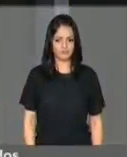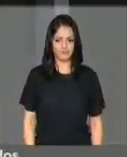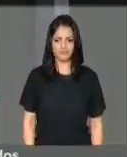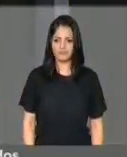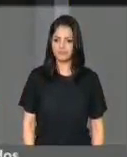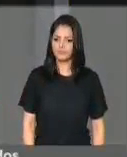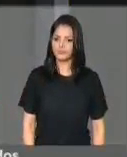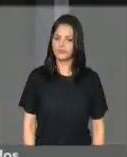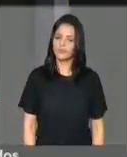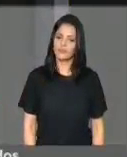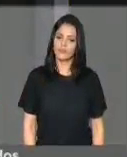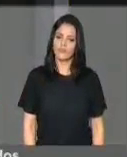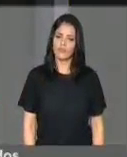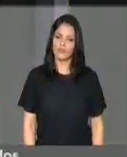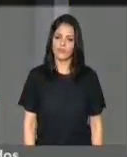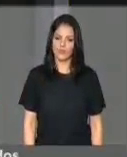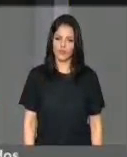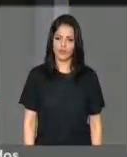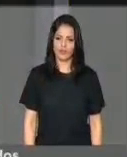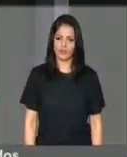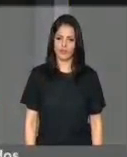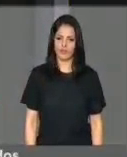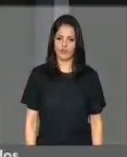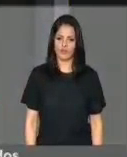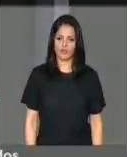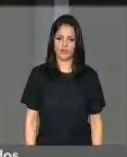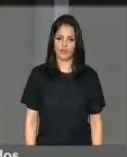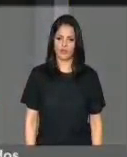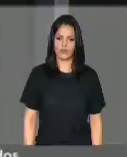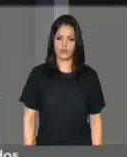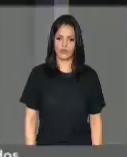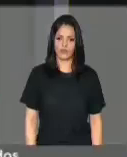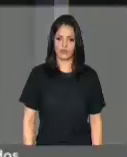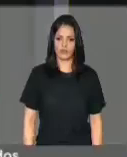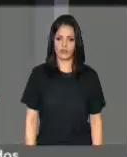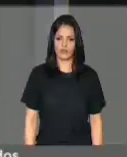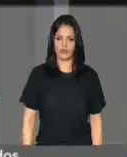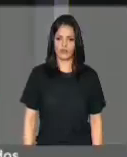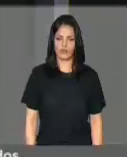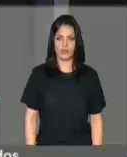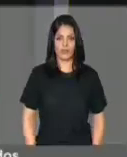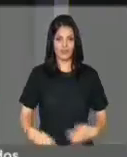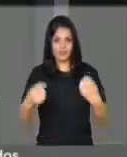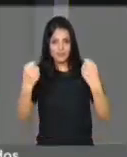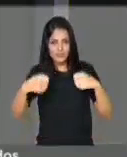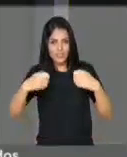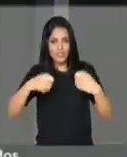Agora, para isso, é fundamental que nós